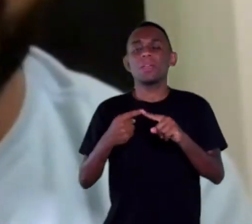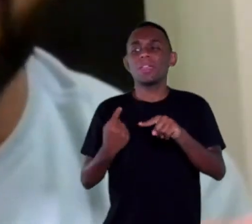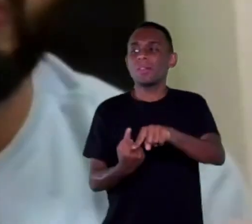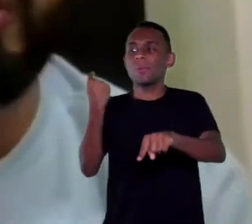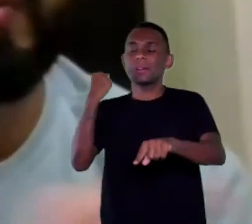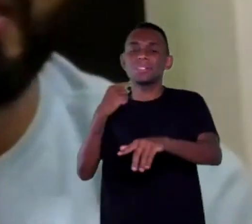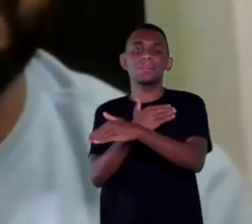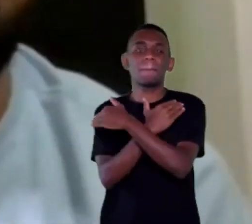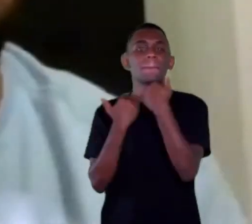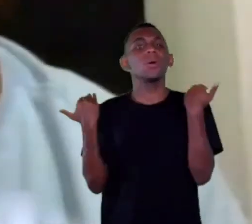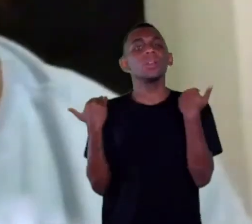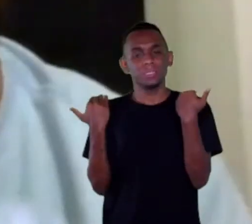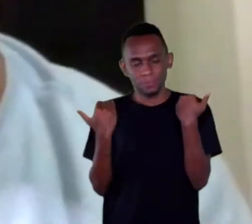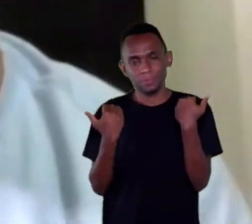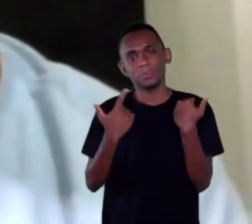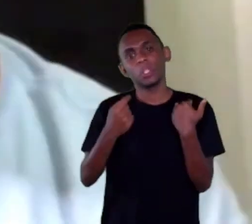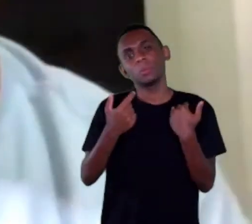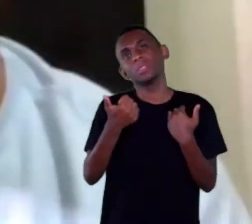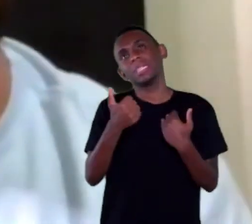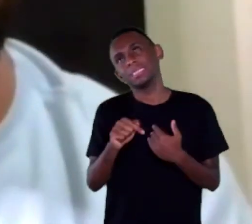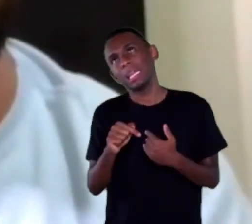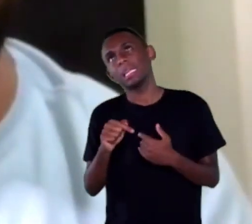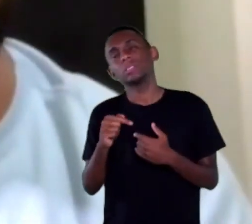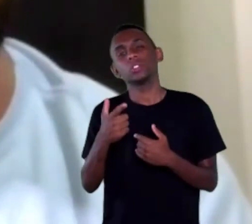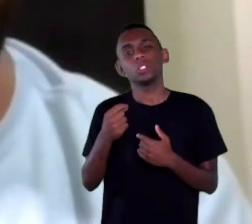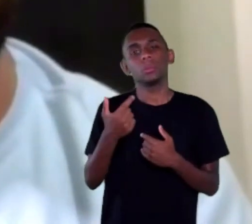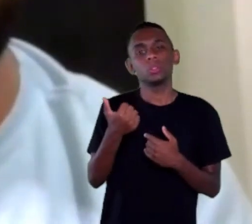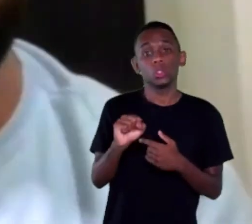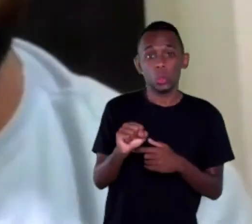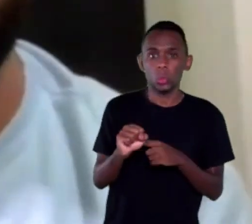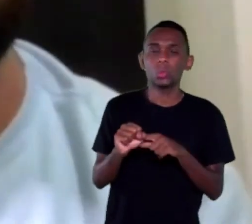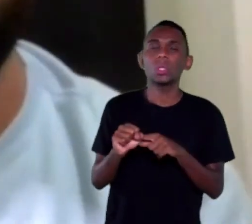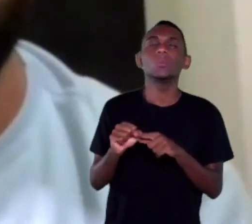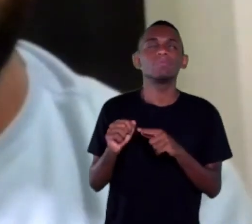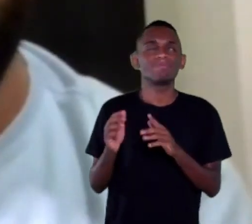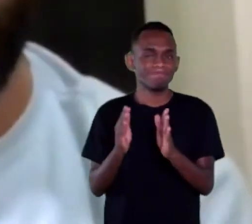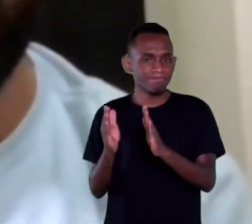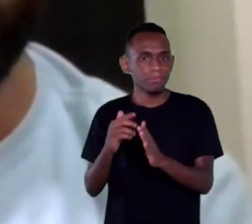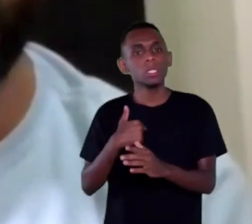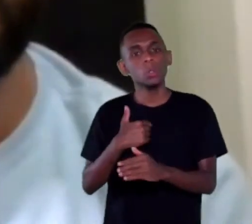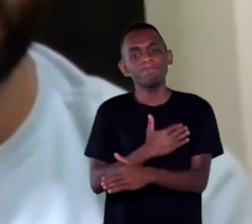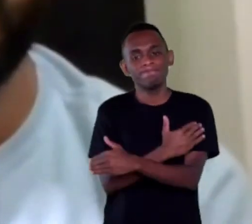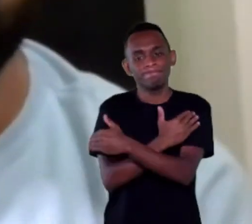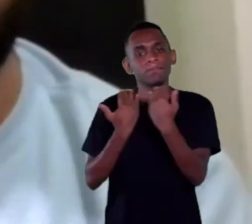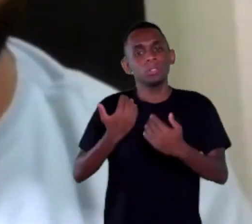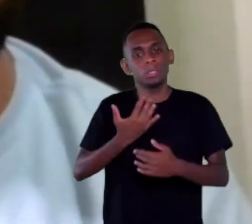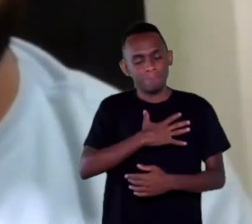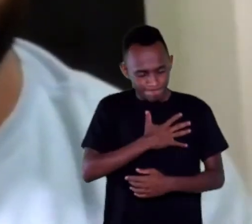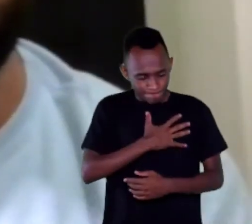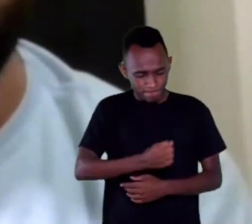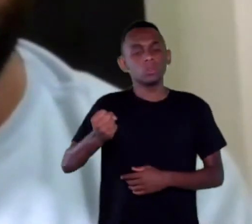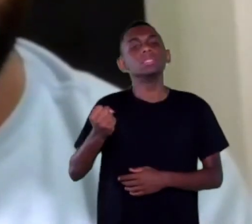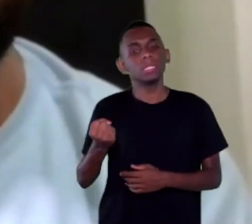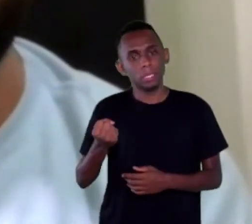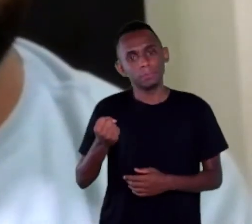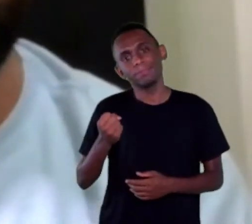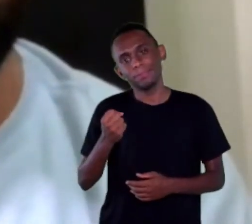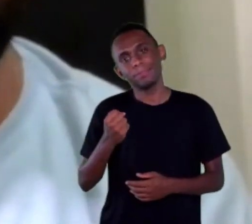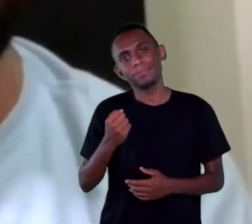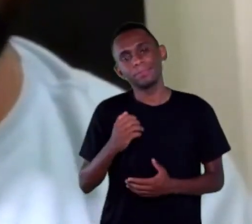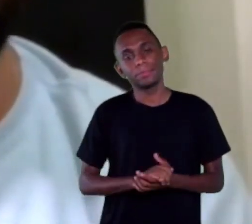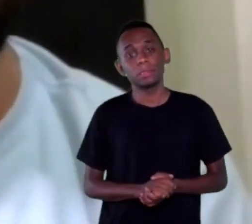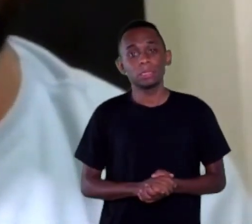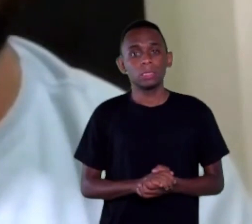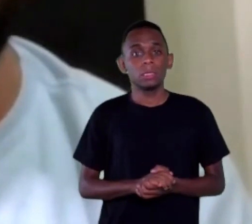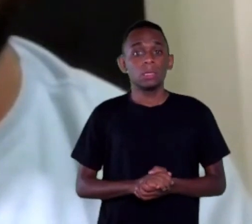terminado lá em 2017 para 2018. Então, eu acho que a importância desse trabalho é